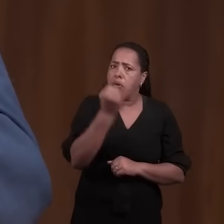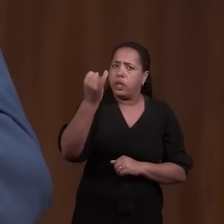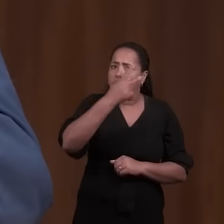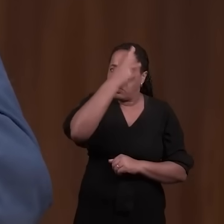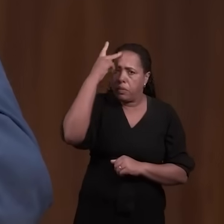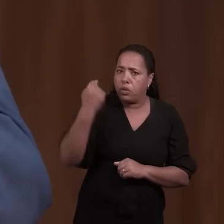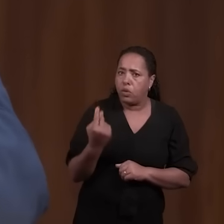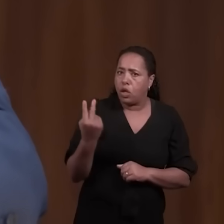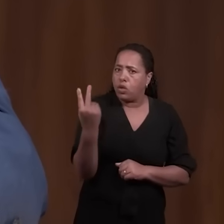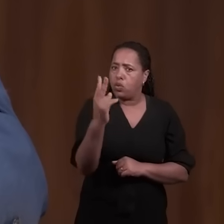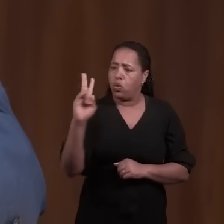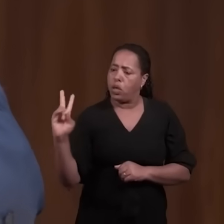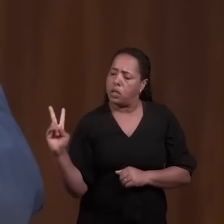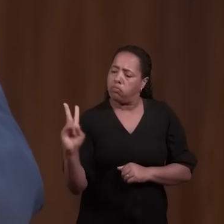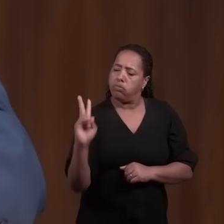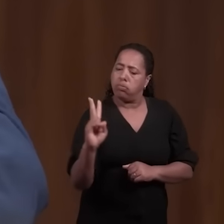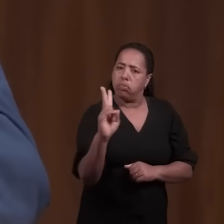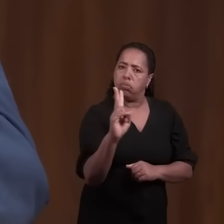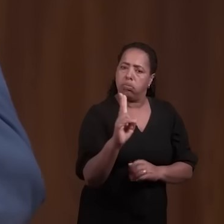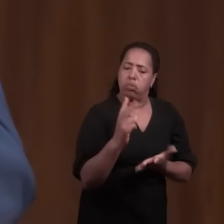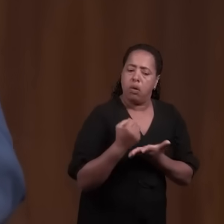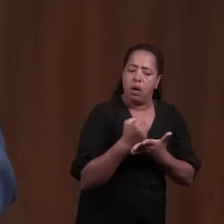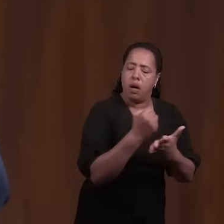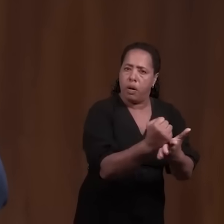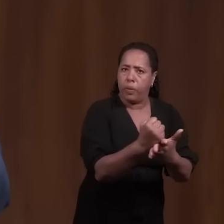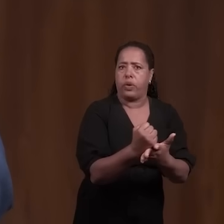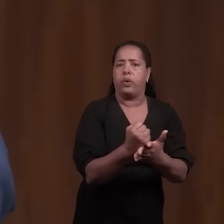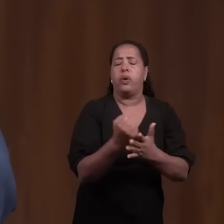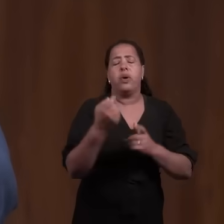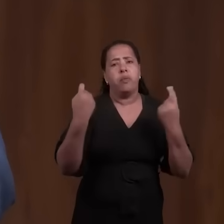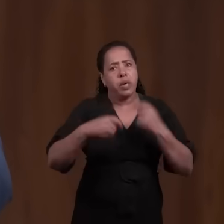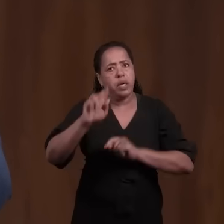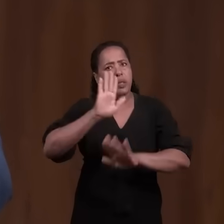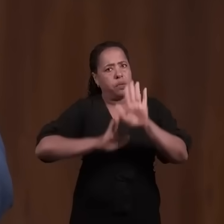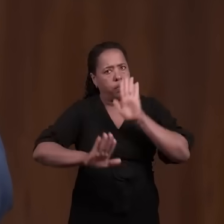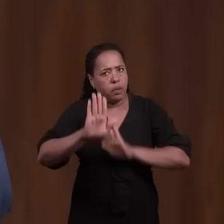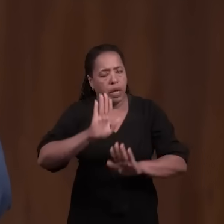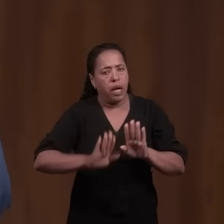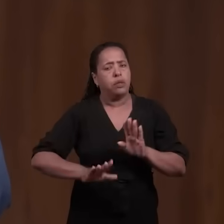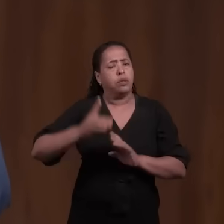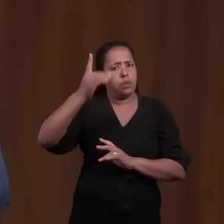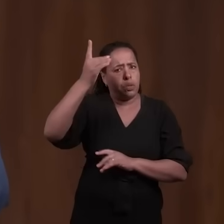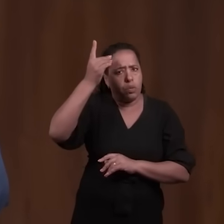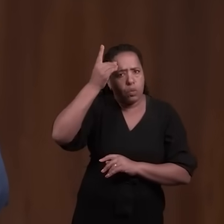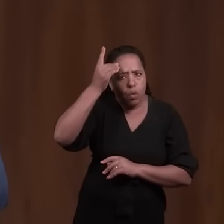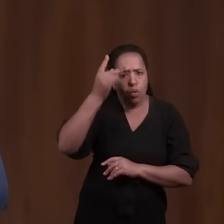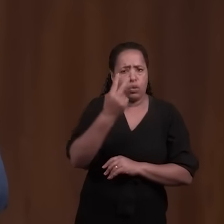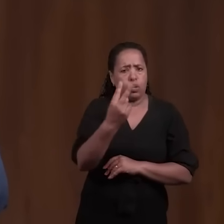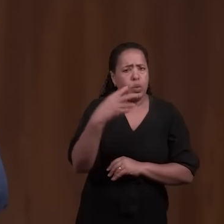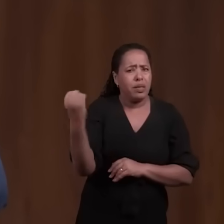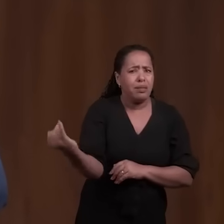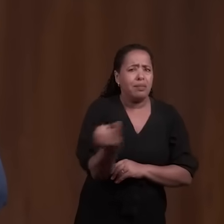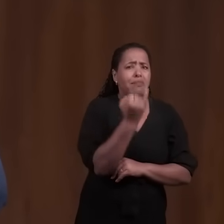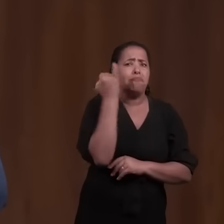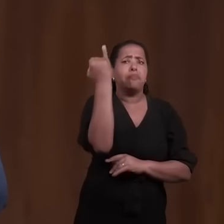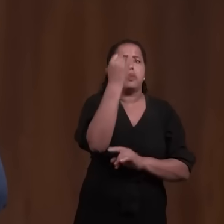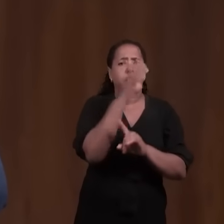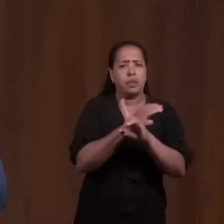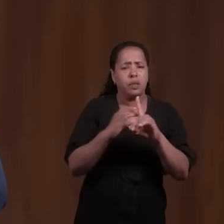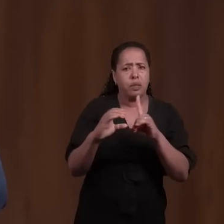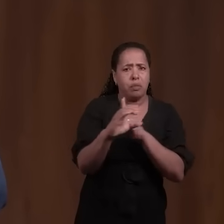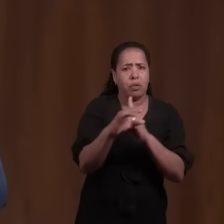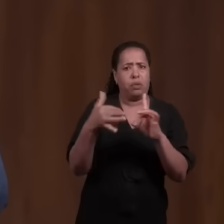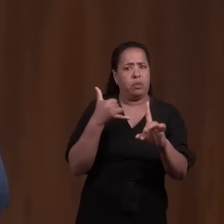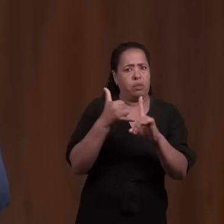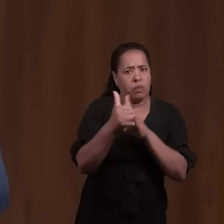atendendo, para sempre um tem um dom, o outro está interpretando. Esses cuidados todos, esses dois dons fundamentais para a igreja, no